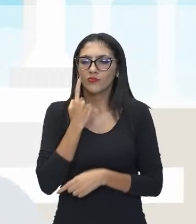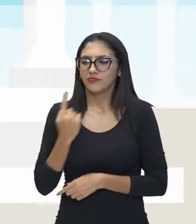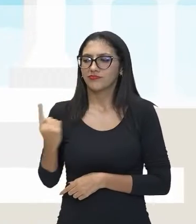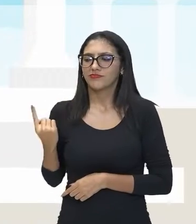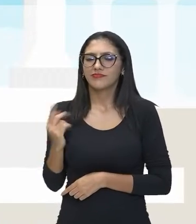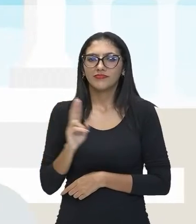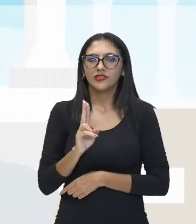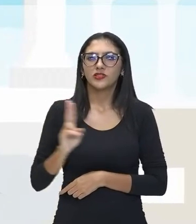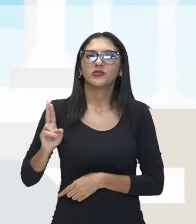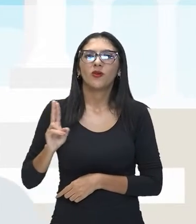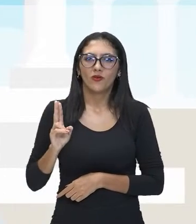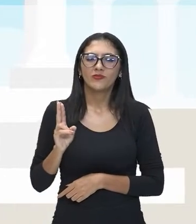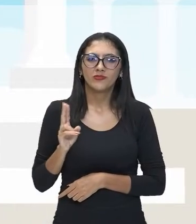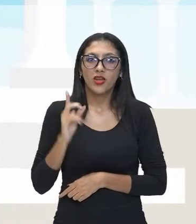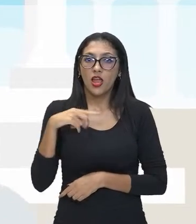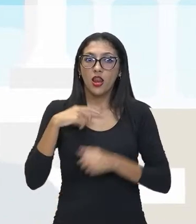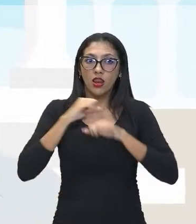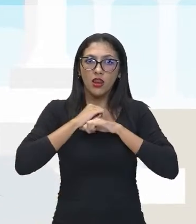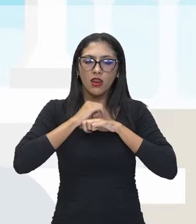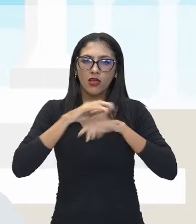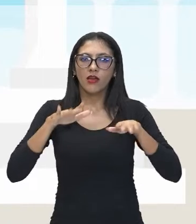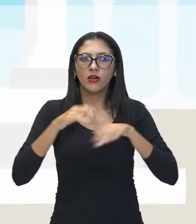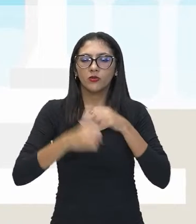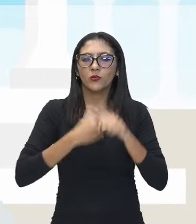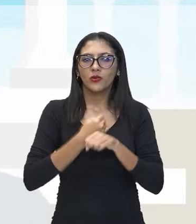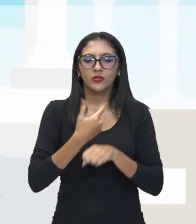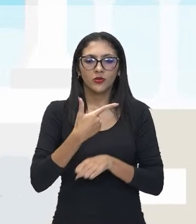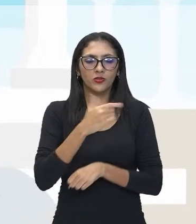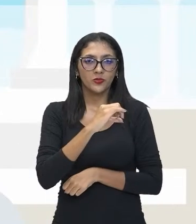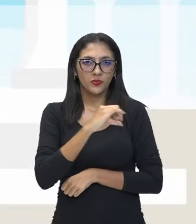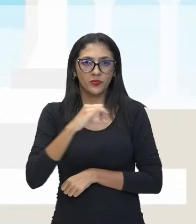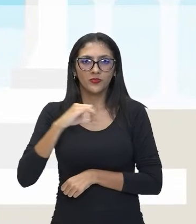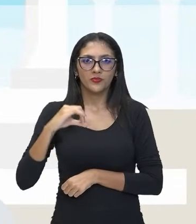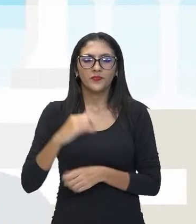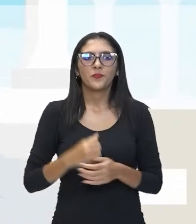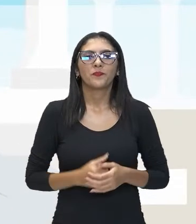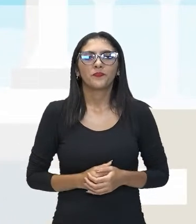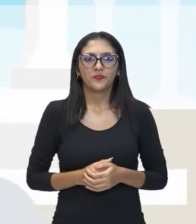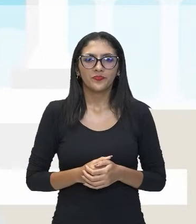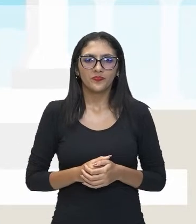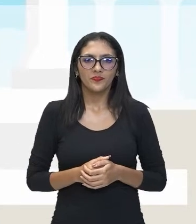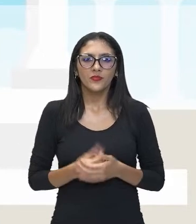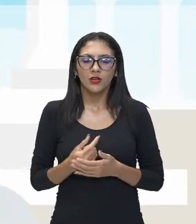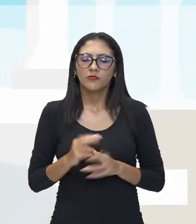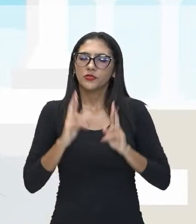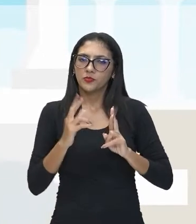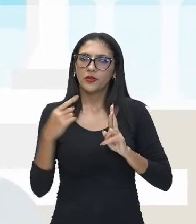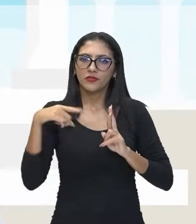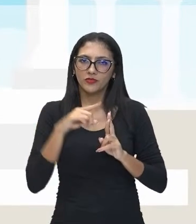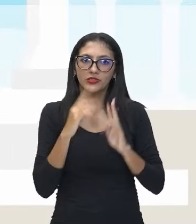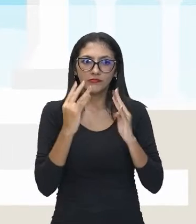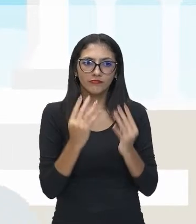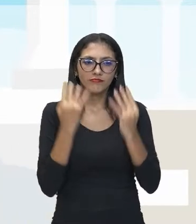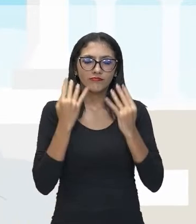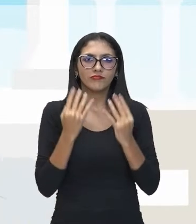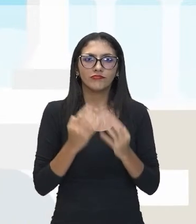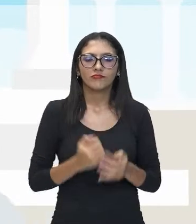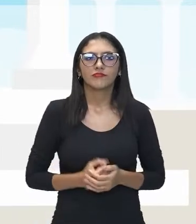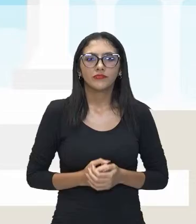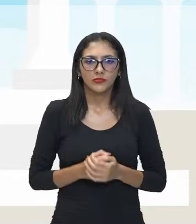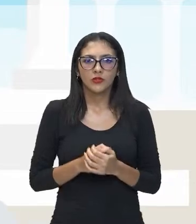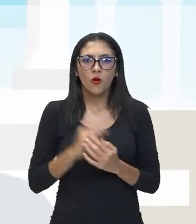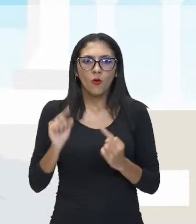Alexandria, lançado em 2009. Espero que a minha trajetória sirva de inspiração para que vocês nunca parem de